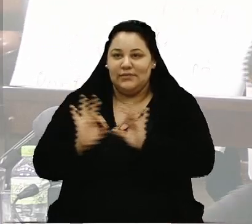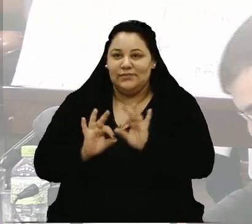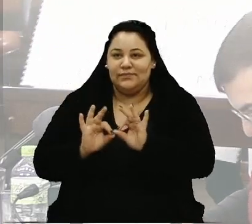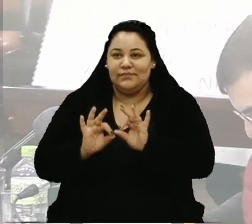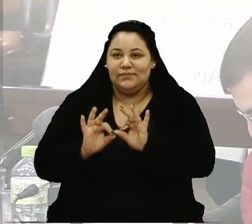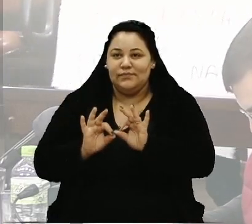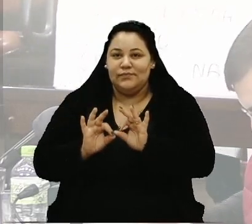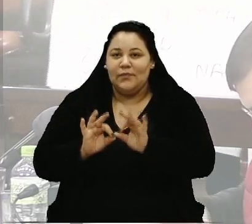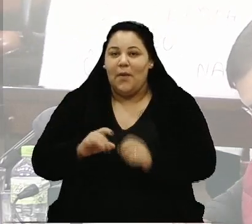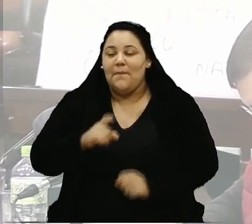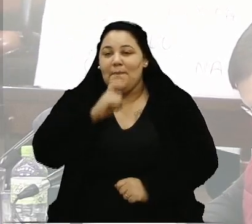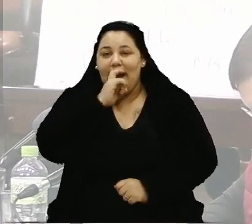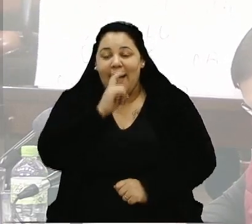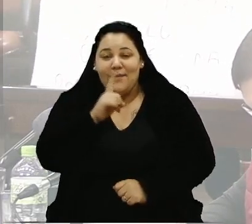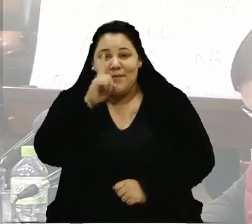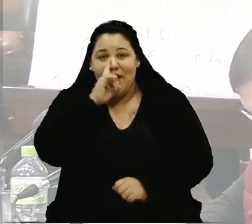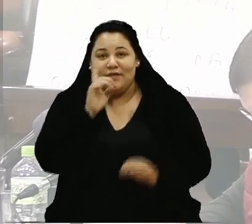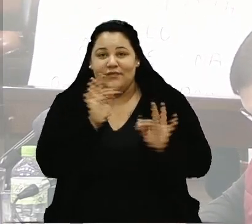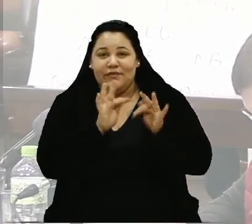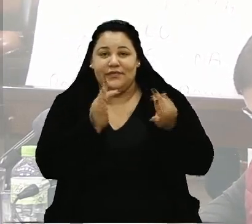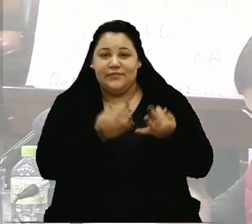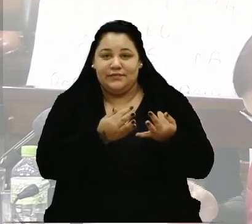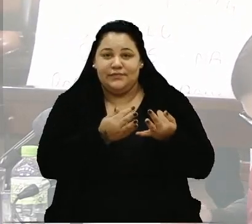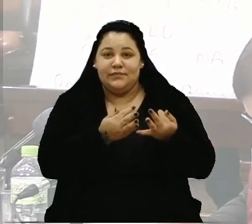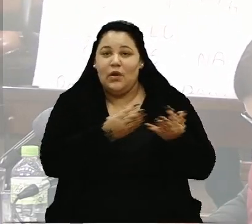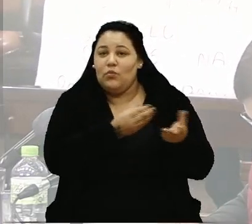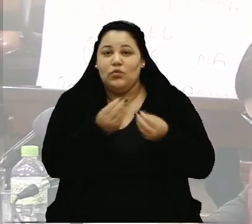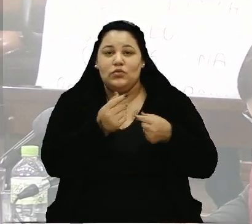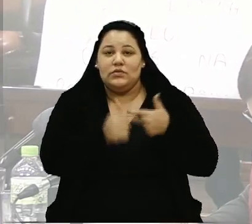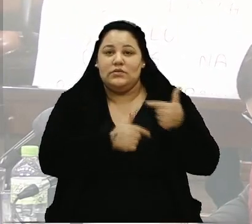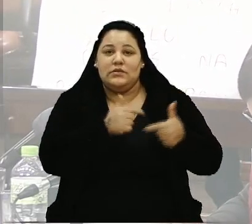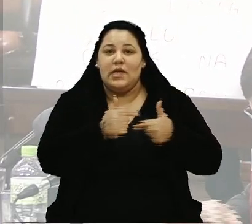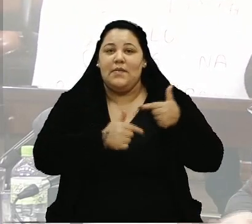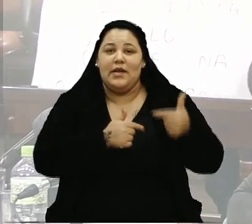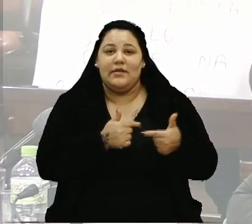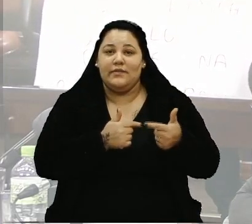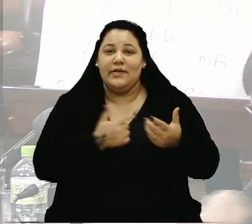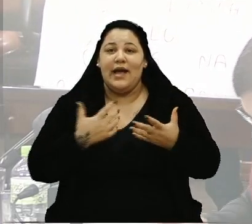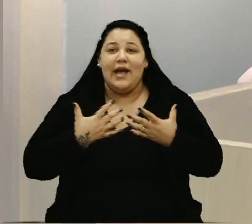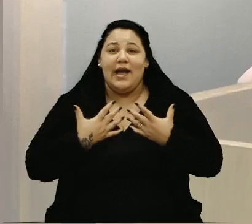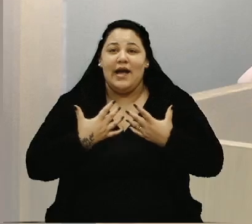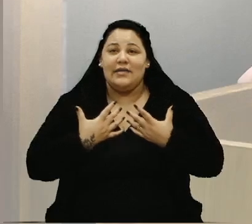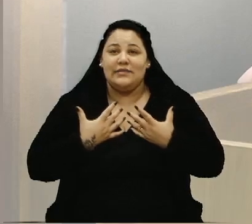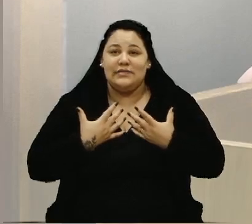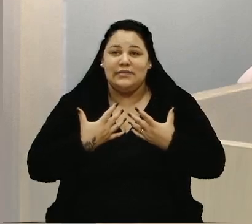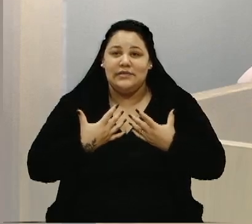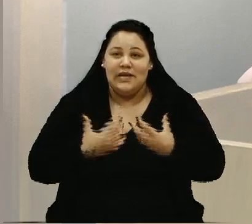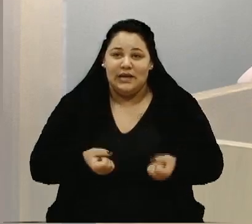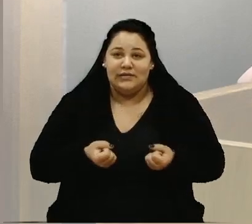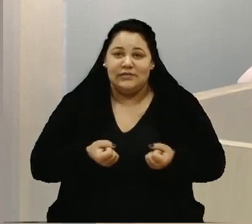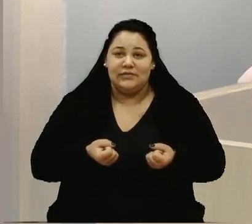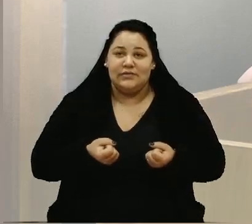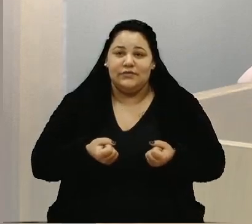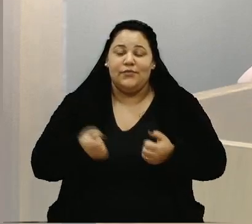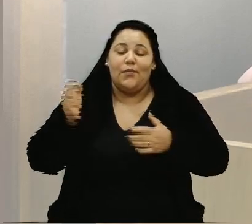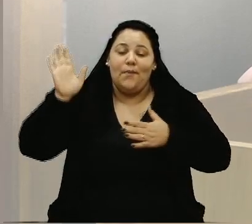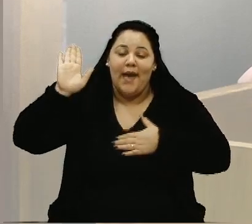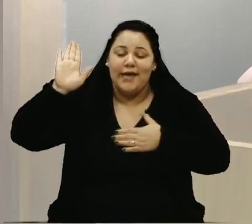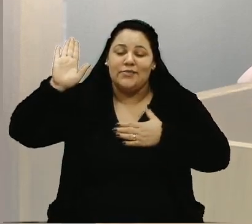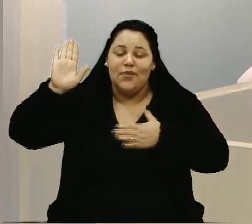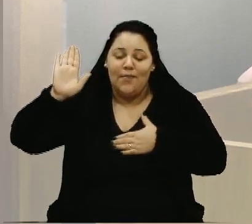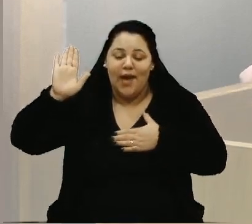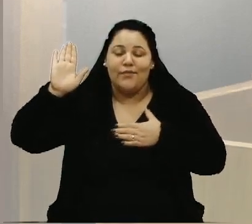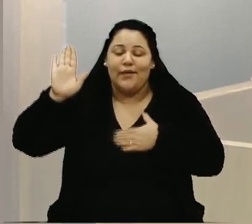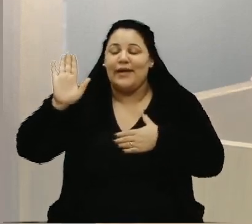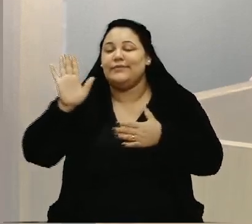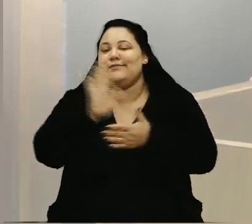de família, trabalhadores e trabalhadoras, está cansado de tantas promessas vazias.